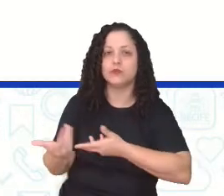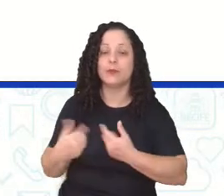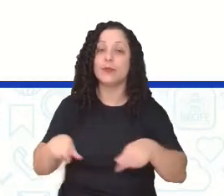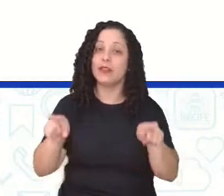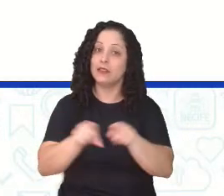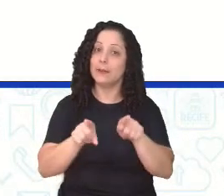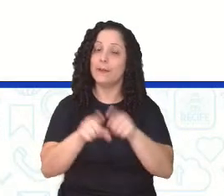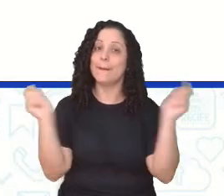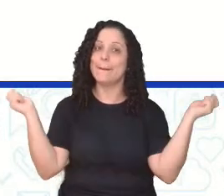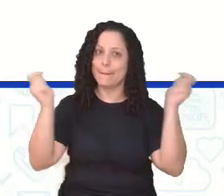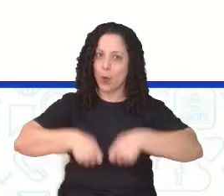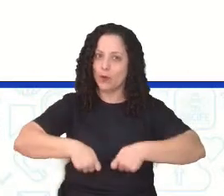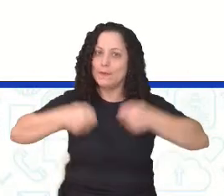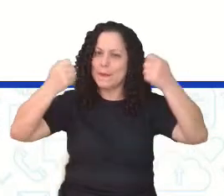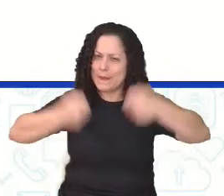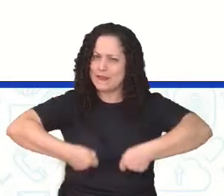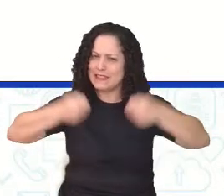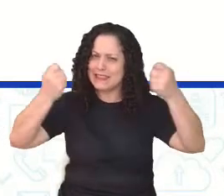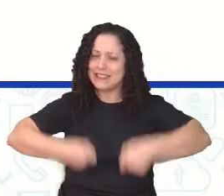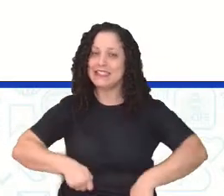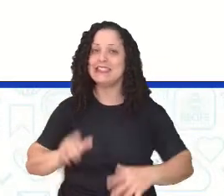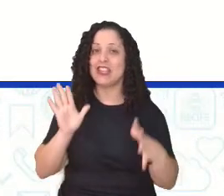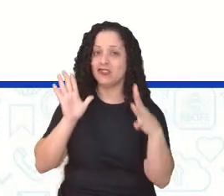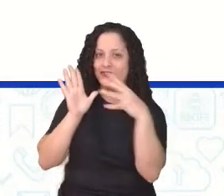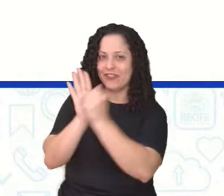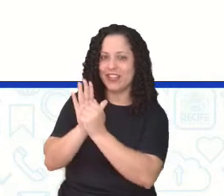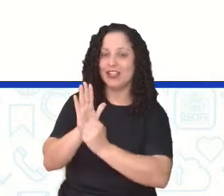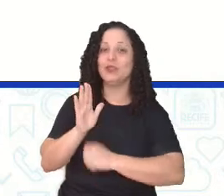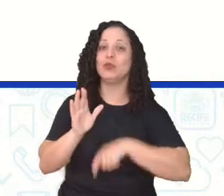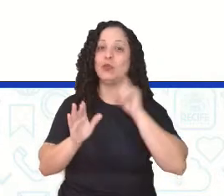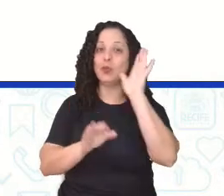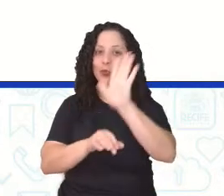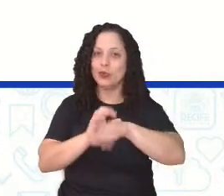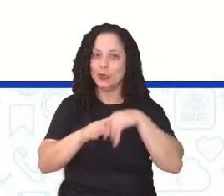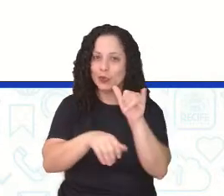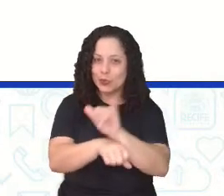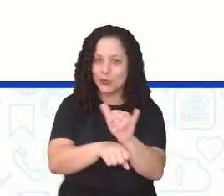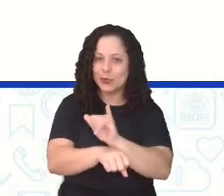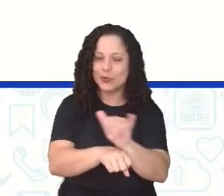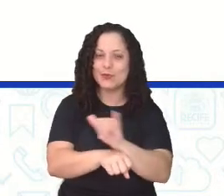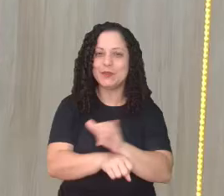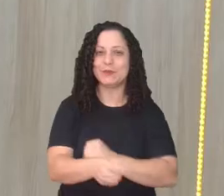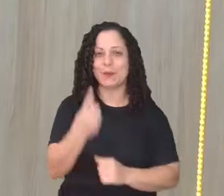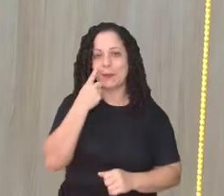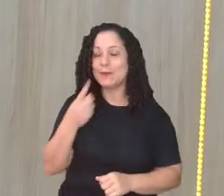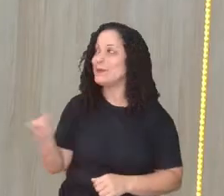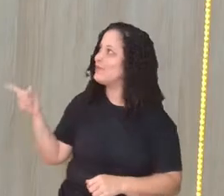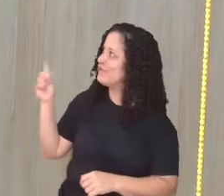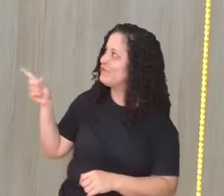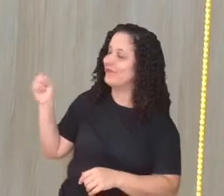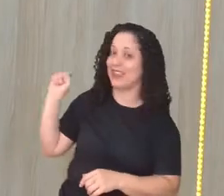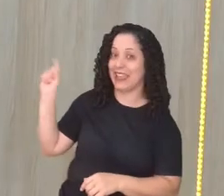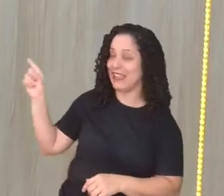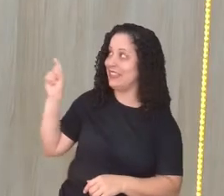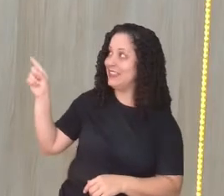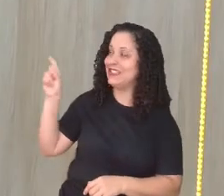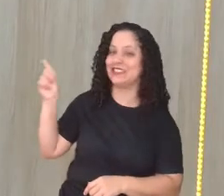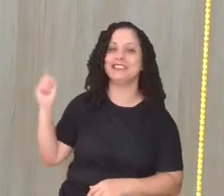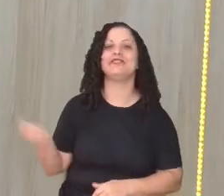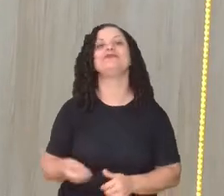vocês devem se inscrever no YouTube. Olha aí, ó, Educa Recife, é esse o app.